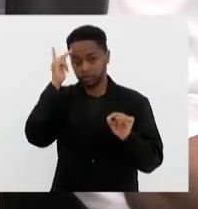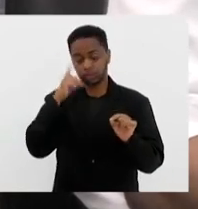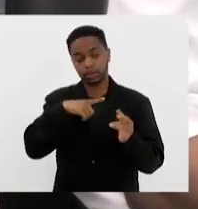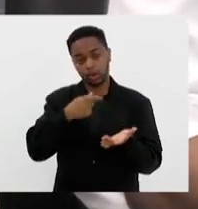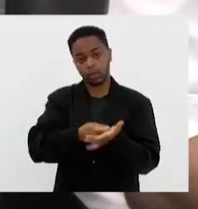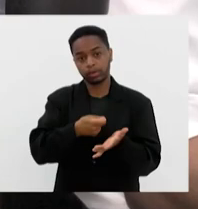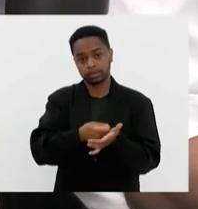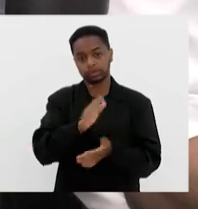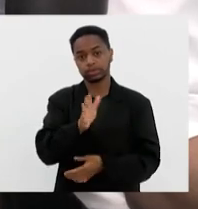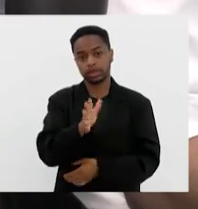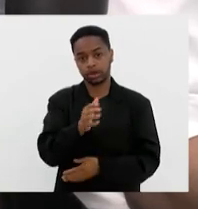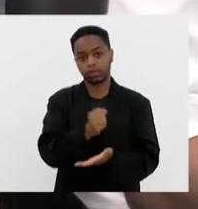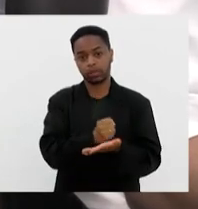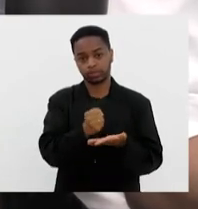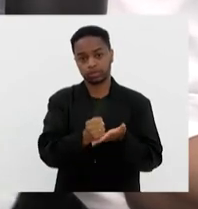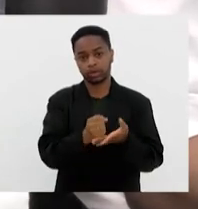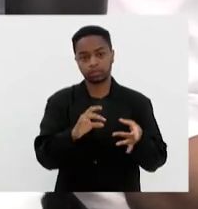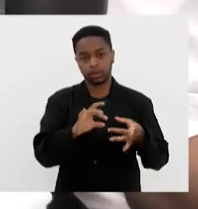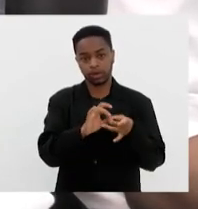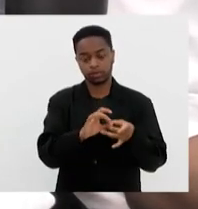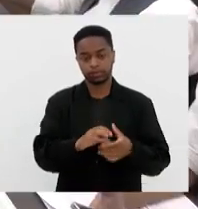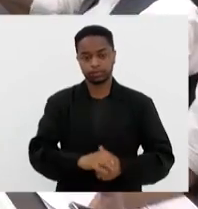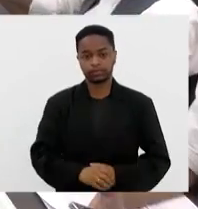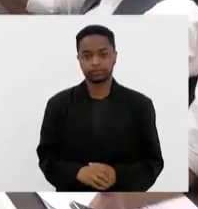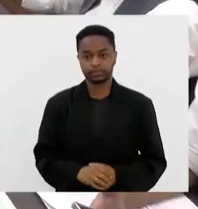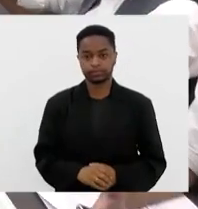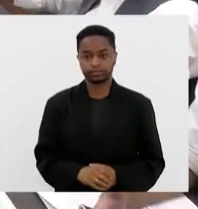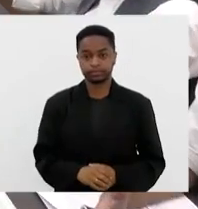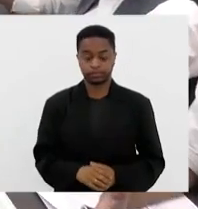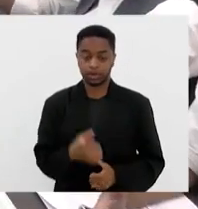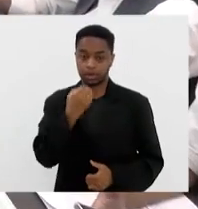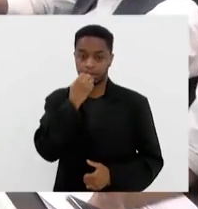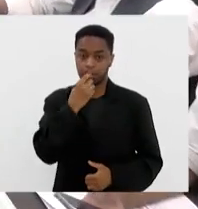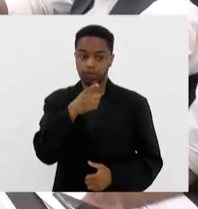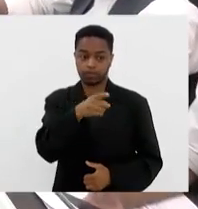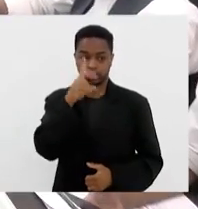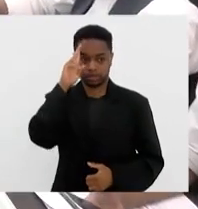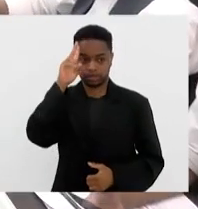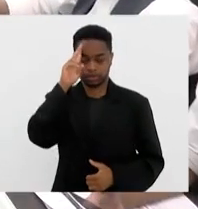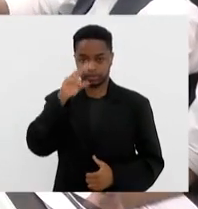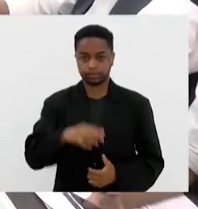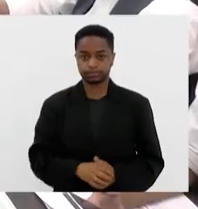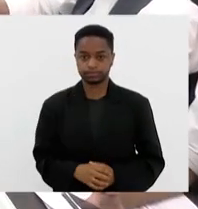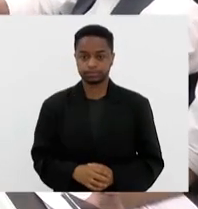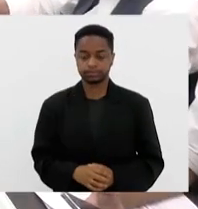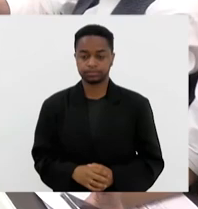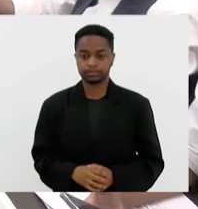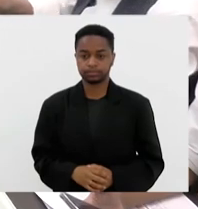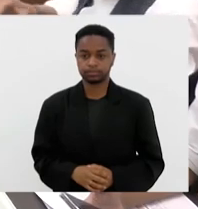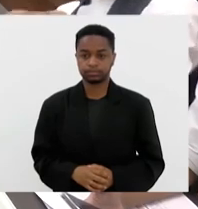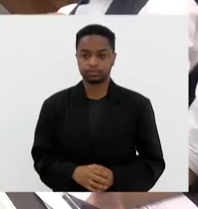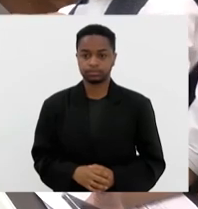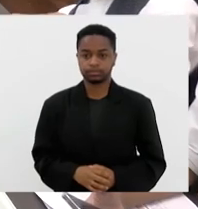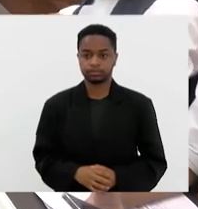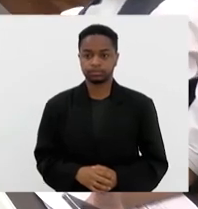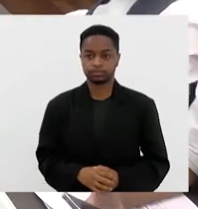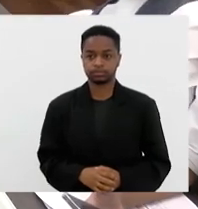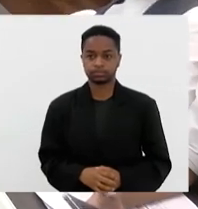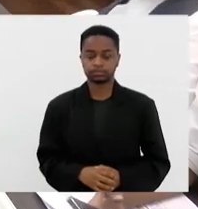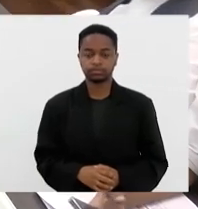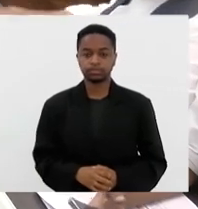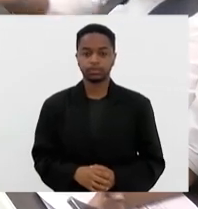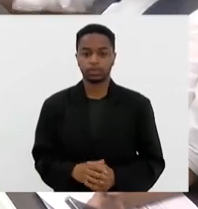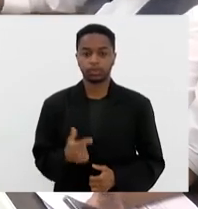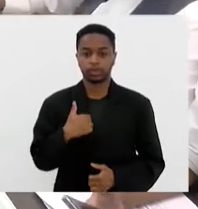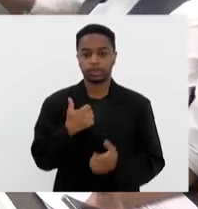obrigação contratual da concessionária. Boa lembrança, deputado. Perfeito. Bem observado, deputado Mink. Então, da vista compartilhada